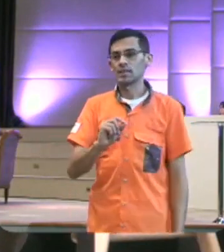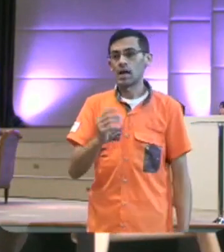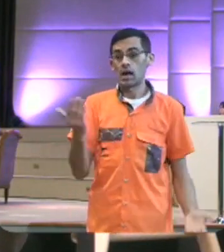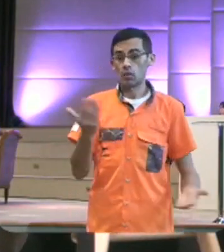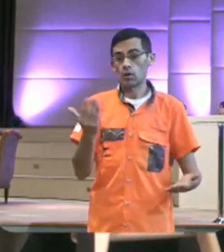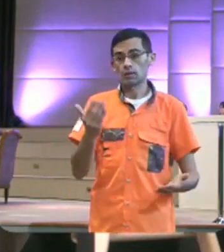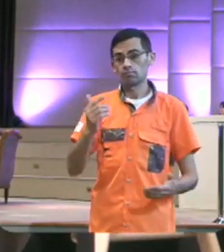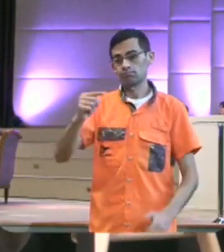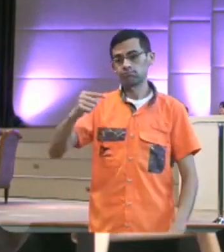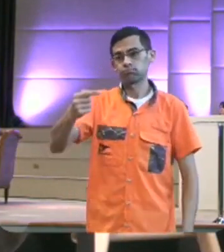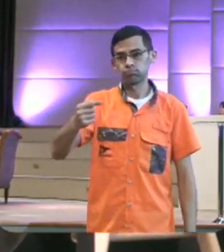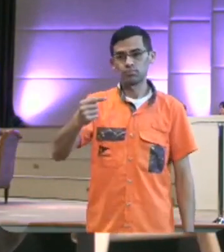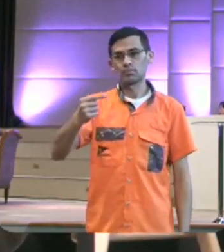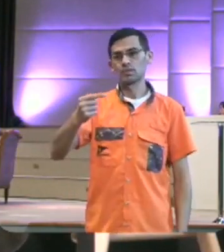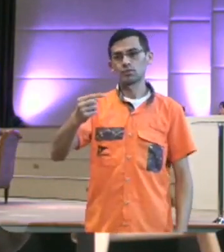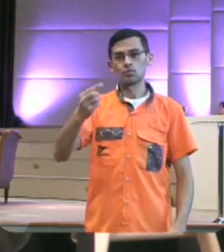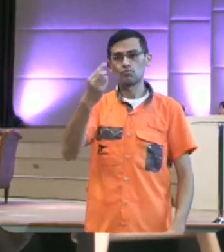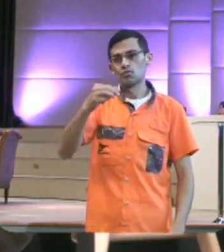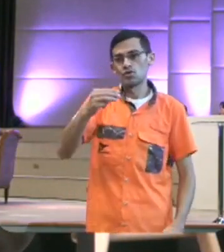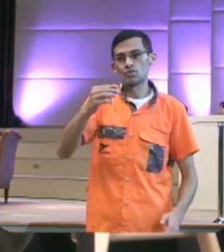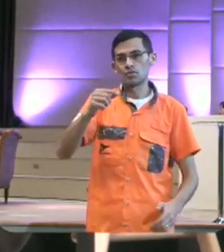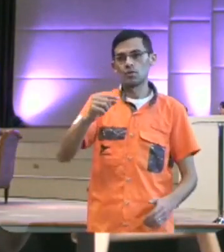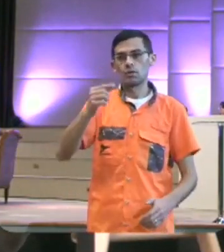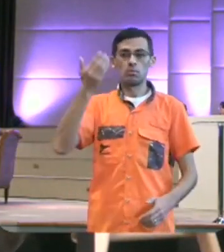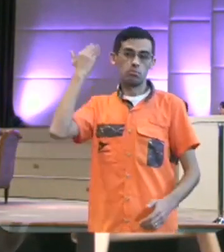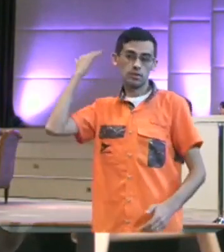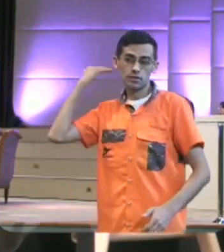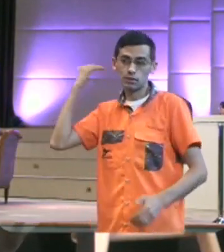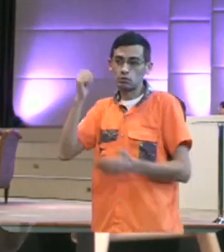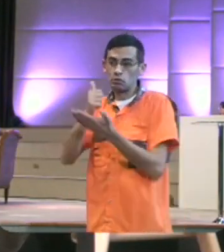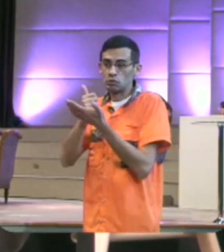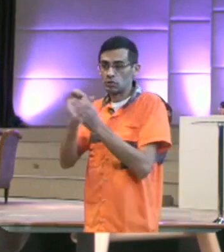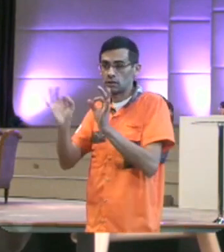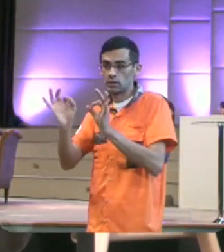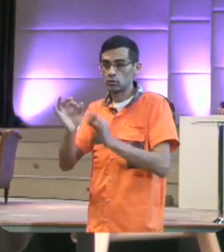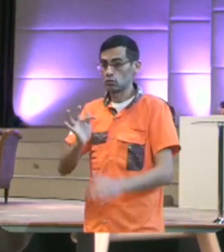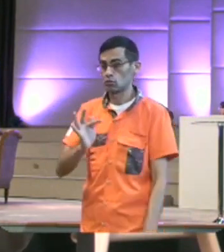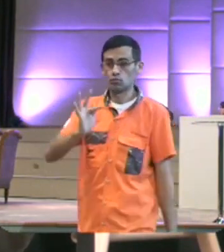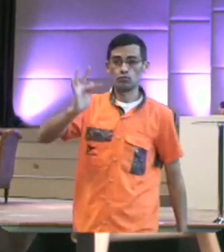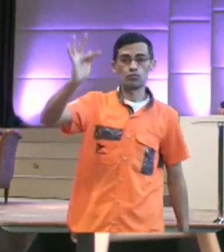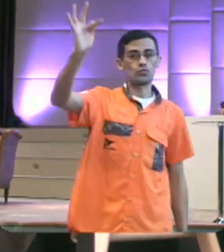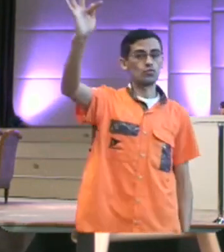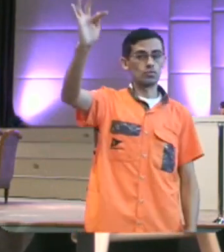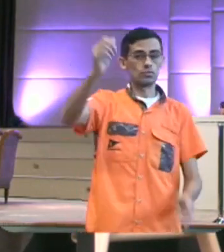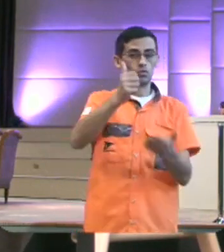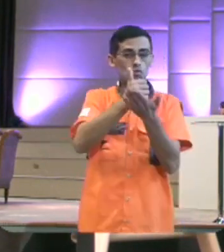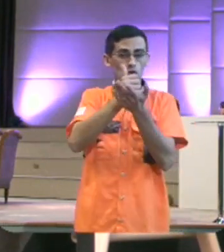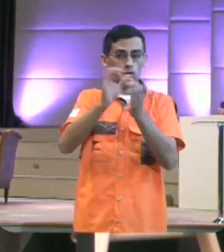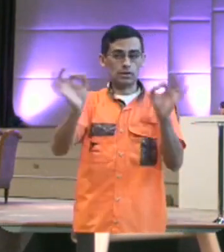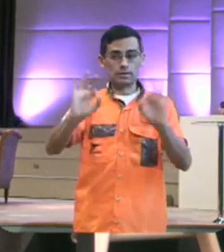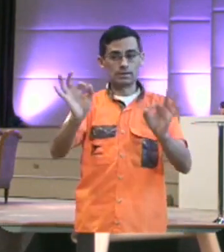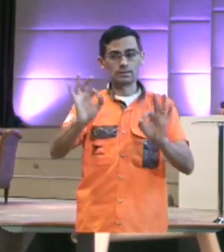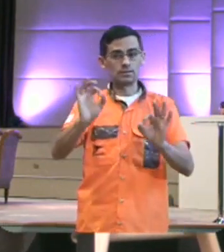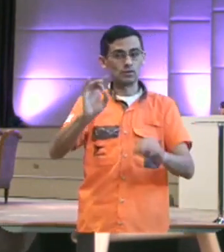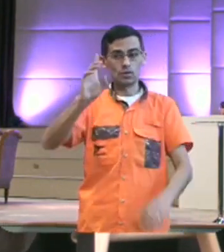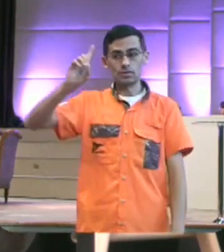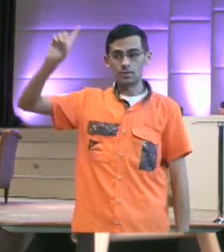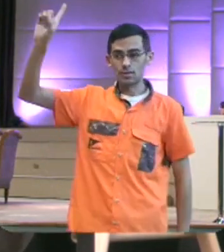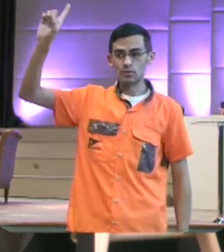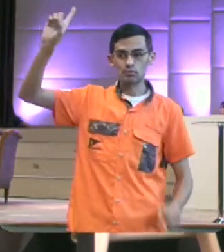está acontecendo agora. O passado você não controla, e o futuro também não.